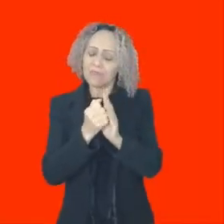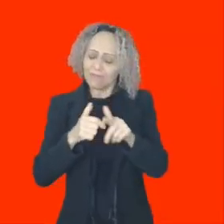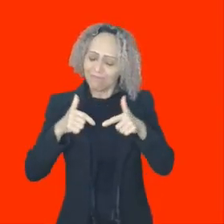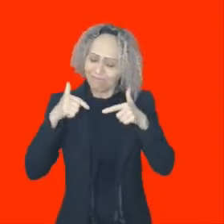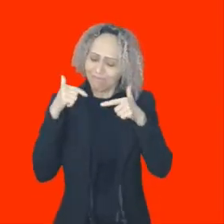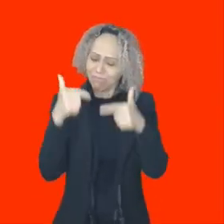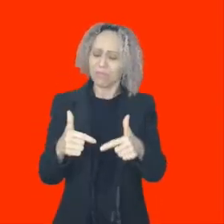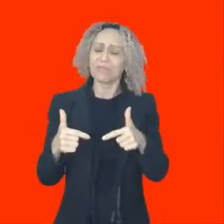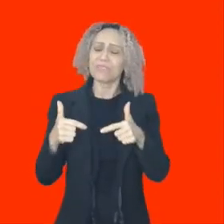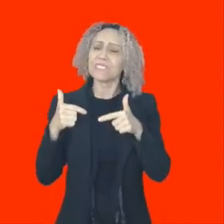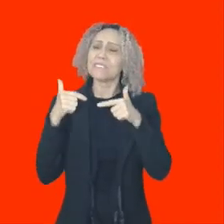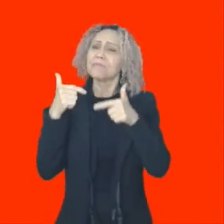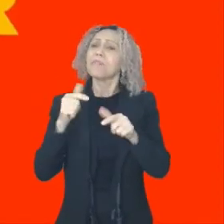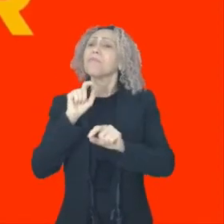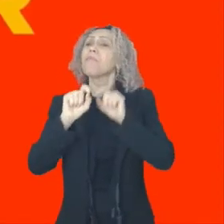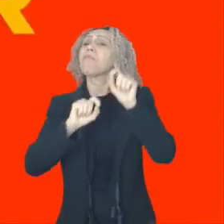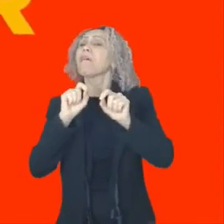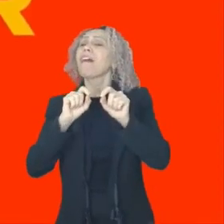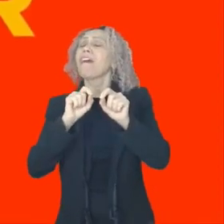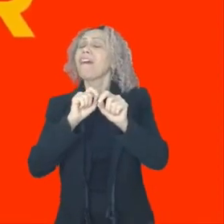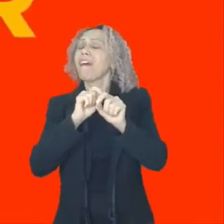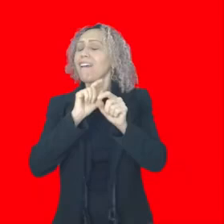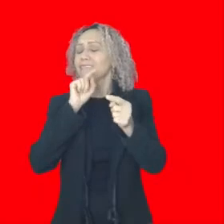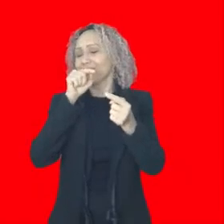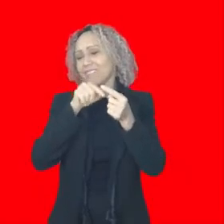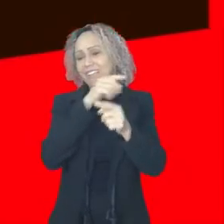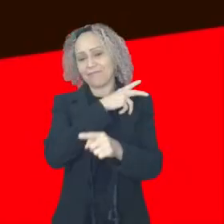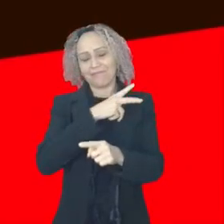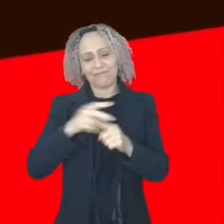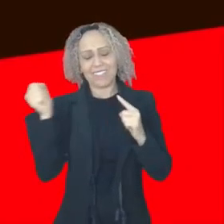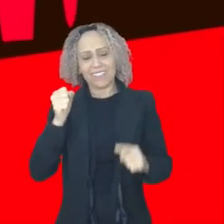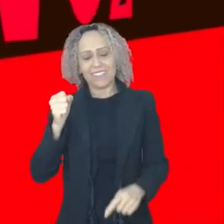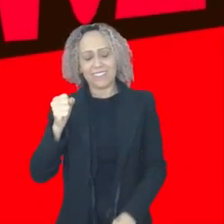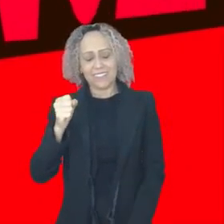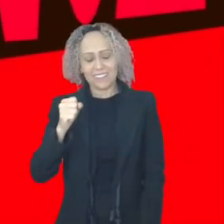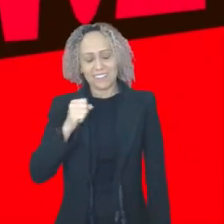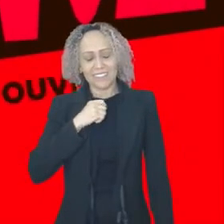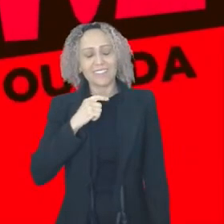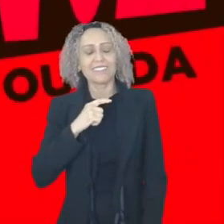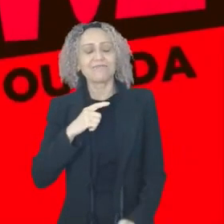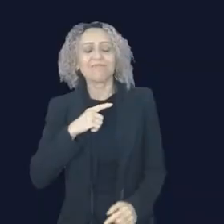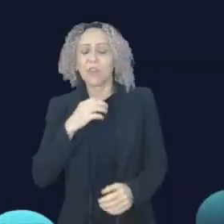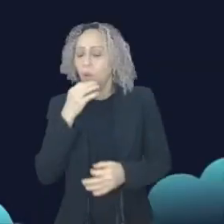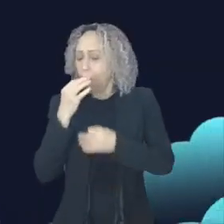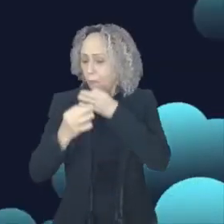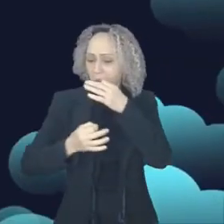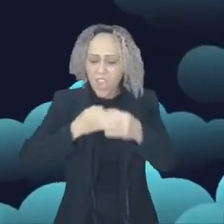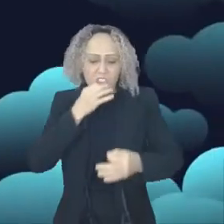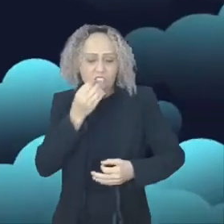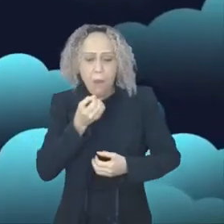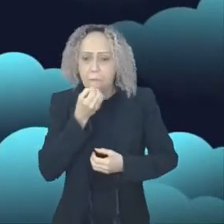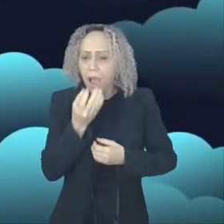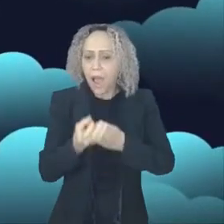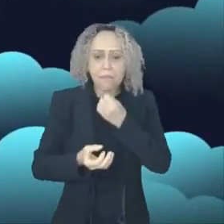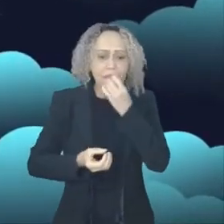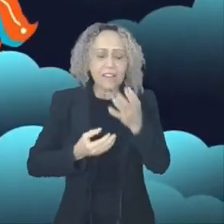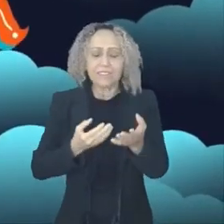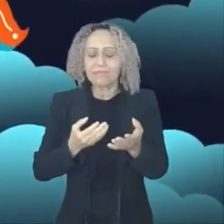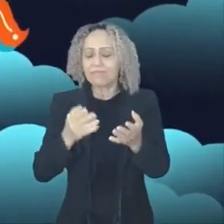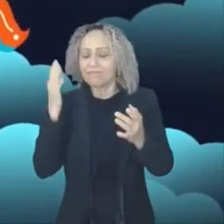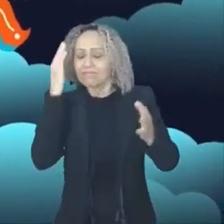sina, batalhando pra vencer. Tenho voz pra ser ouvida,